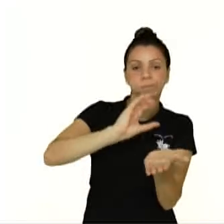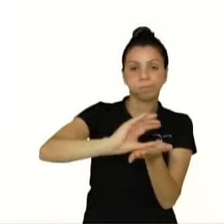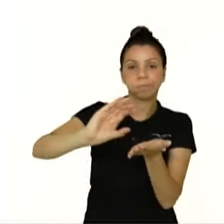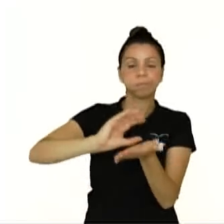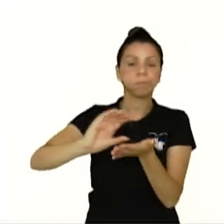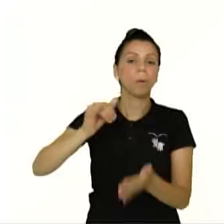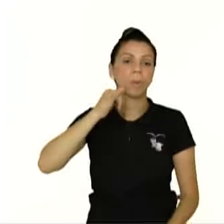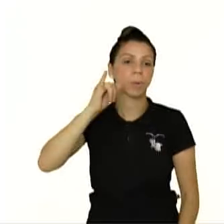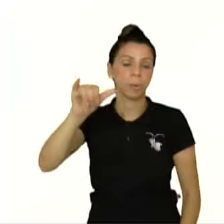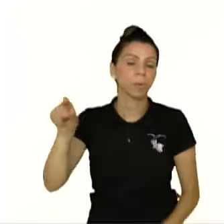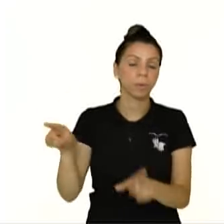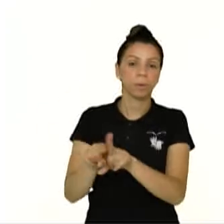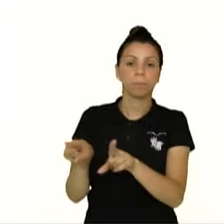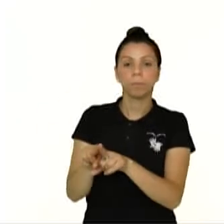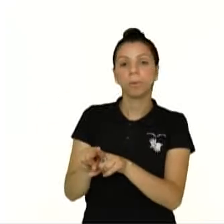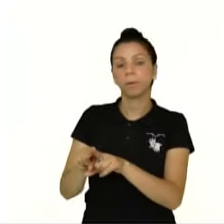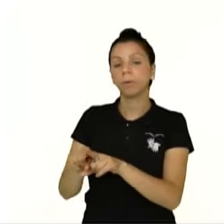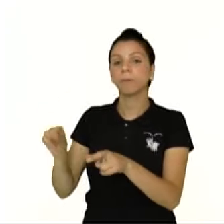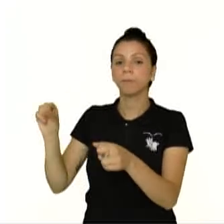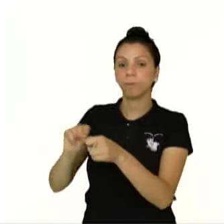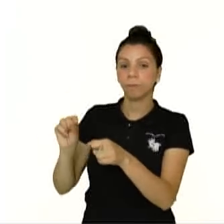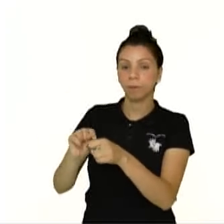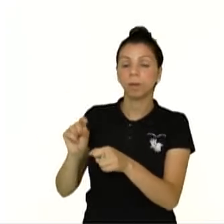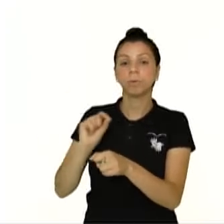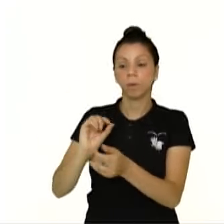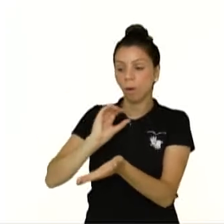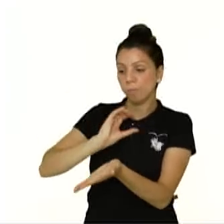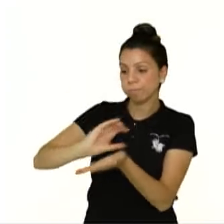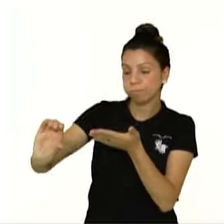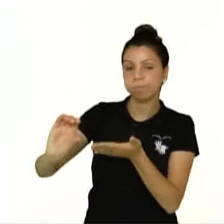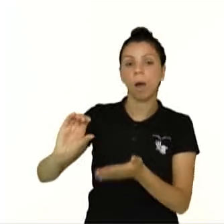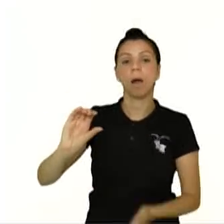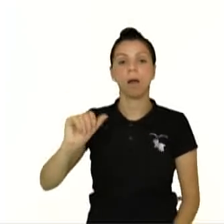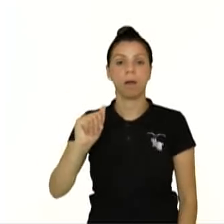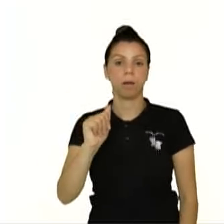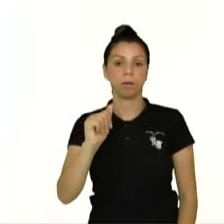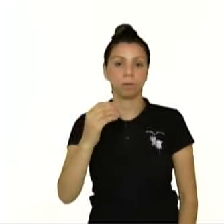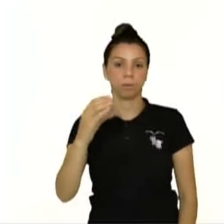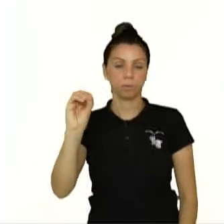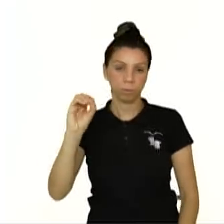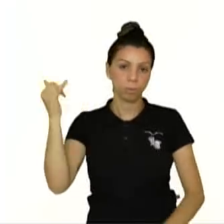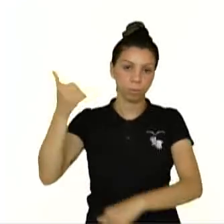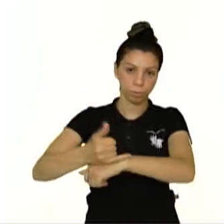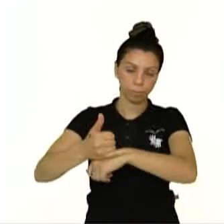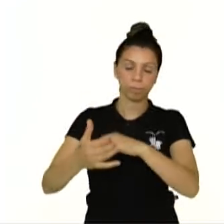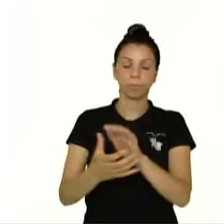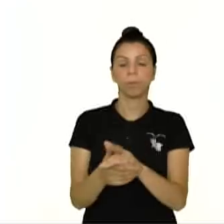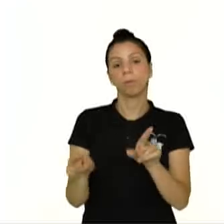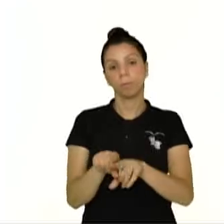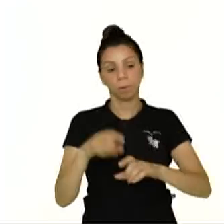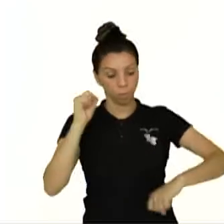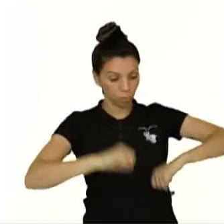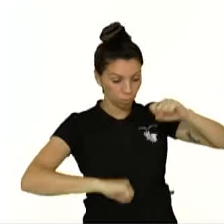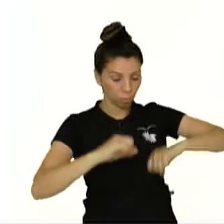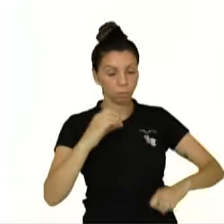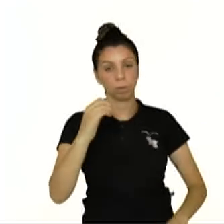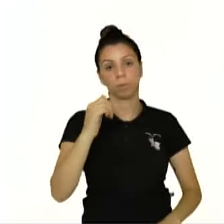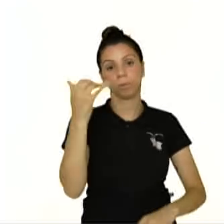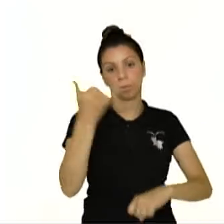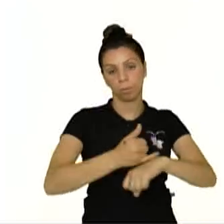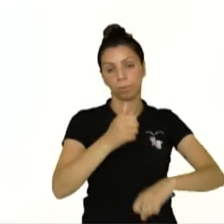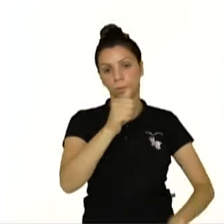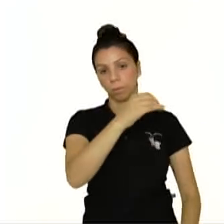eletricidade, Morgan também atuou no ramo do aço. A gente acabou de falar sobre a indústria do aço e